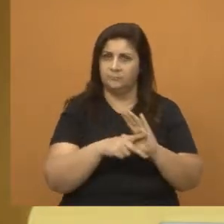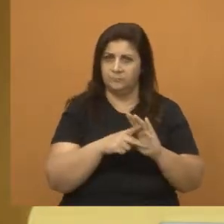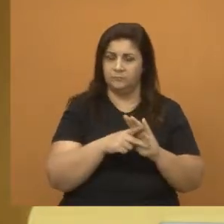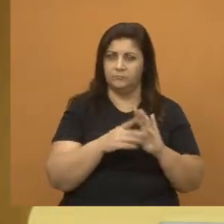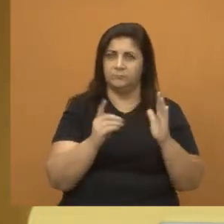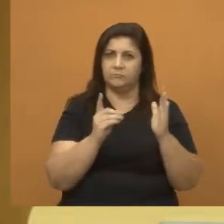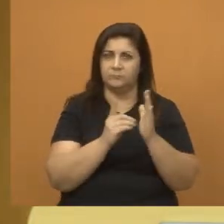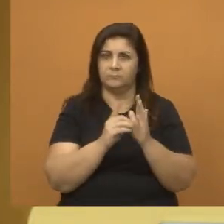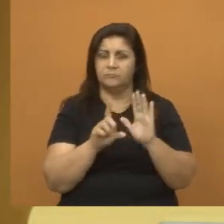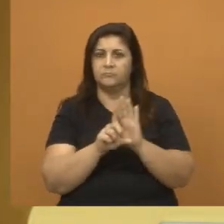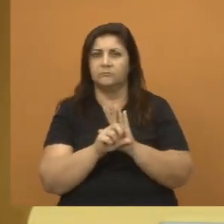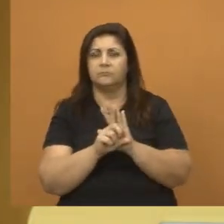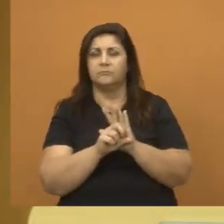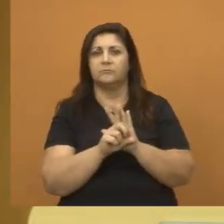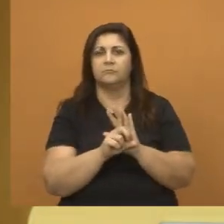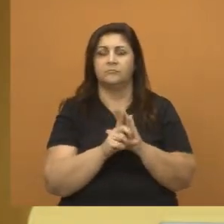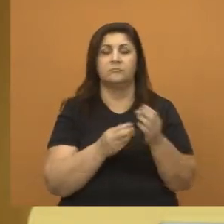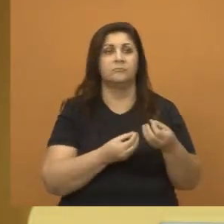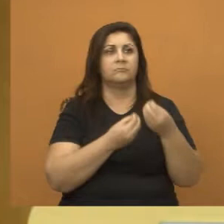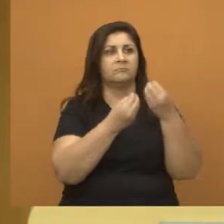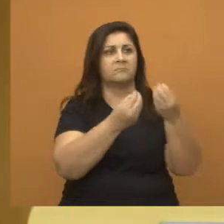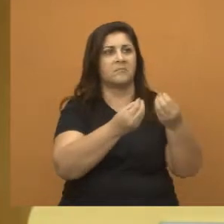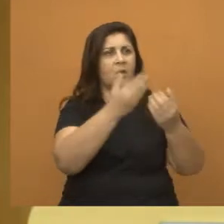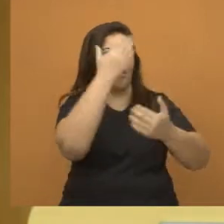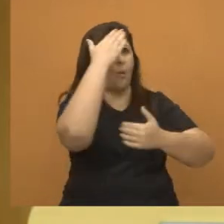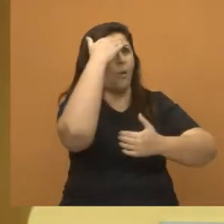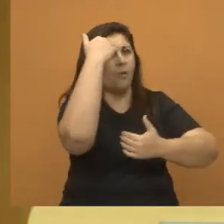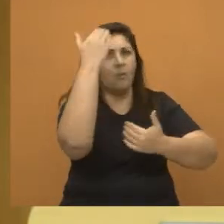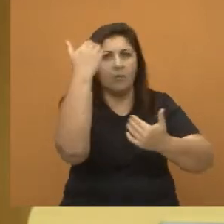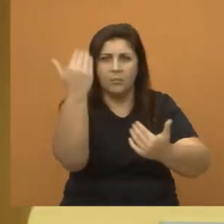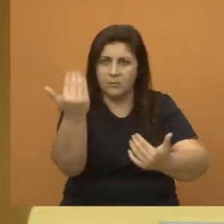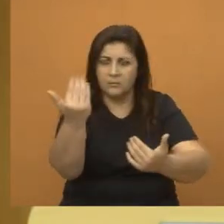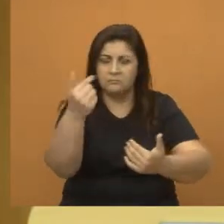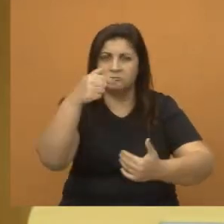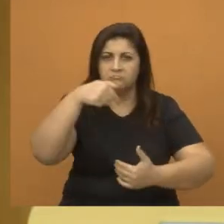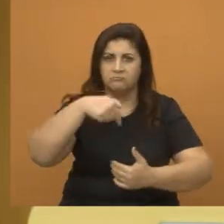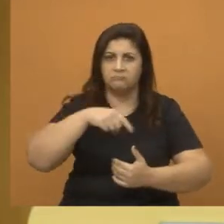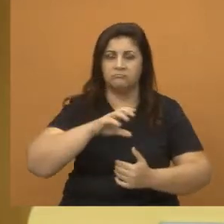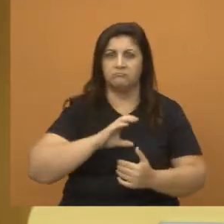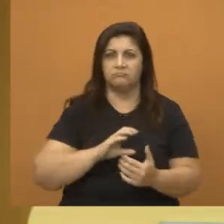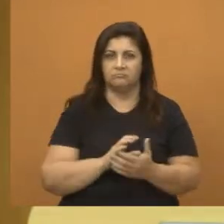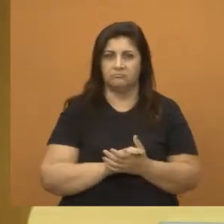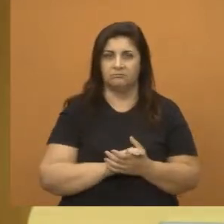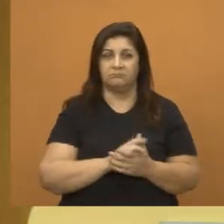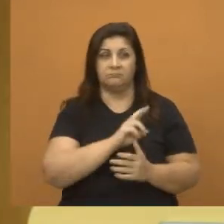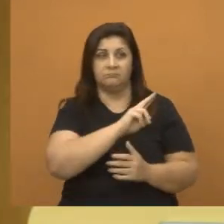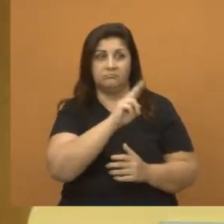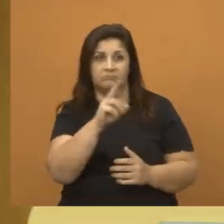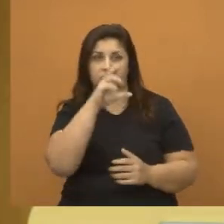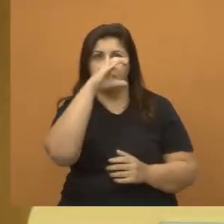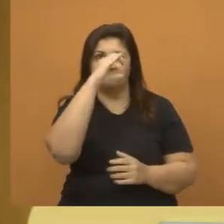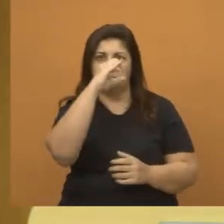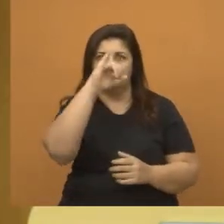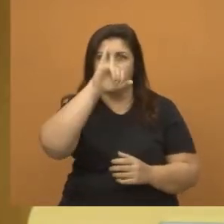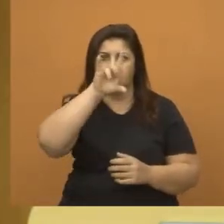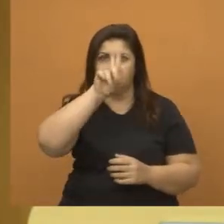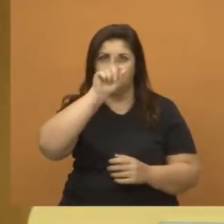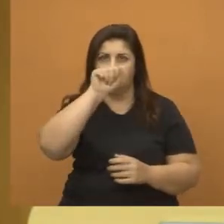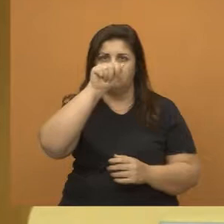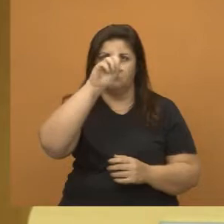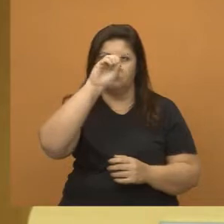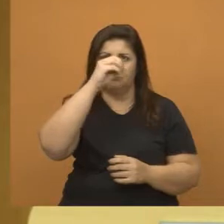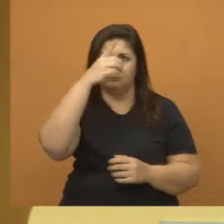decreto legislativo concede a mais alta honraria do município o título de cidadão já crê em si